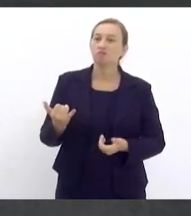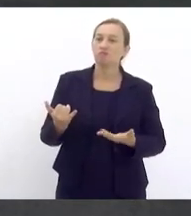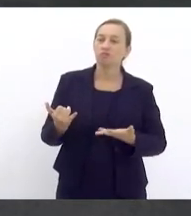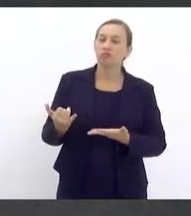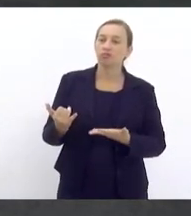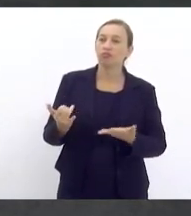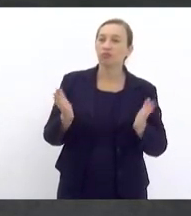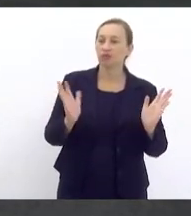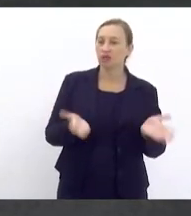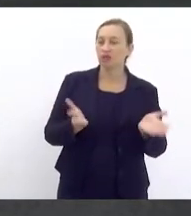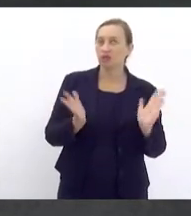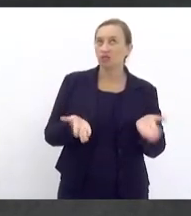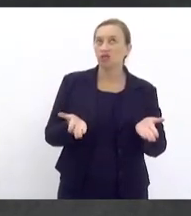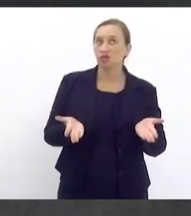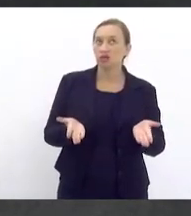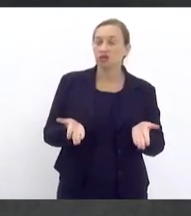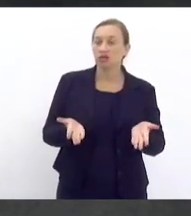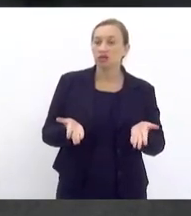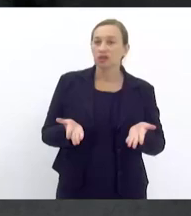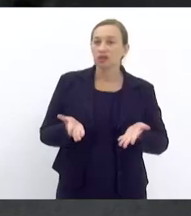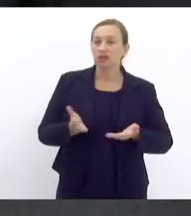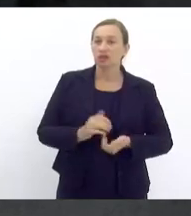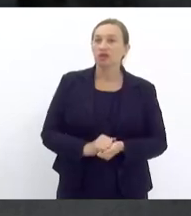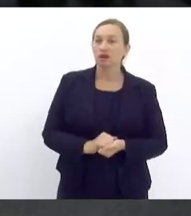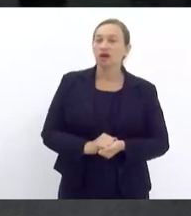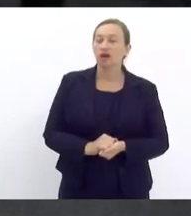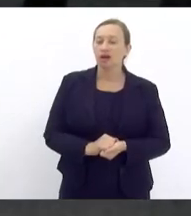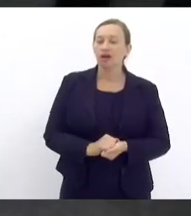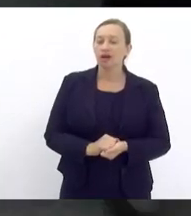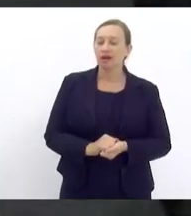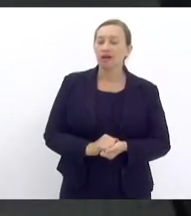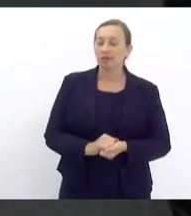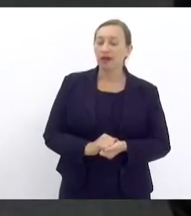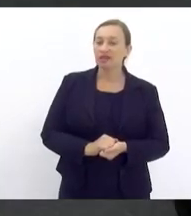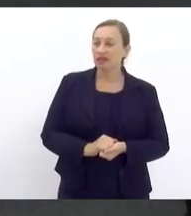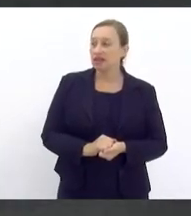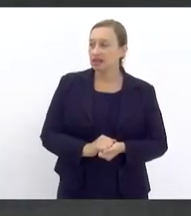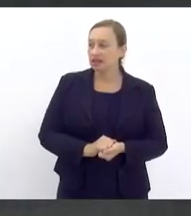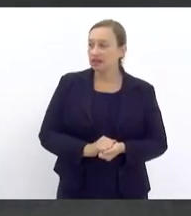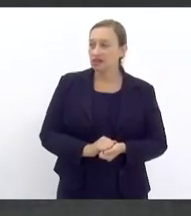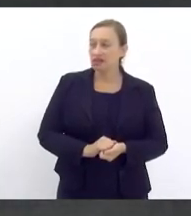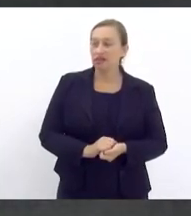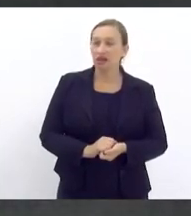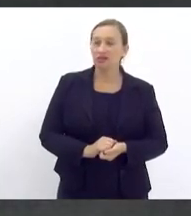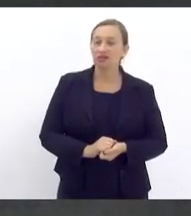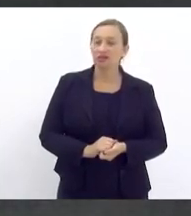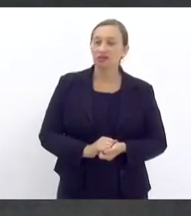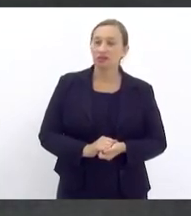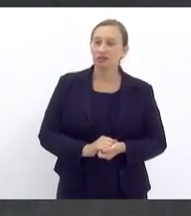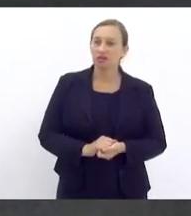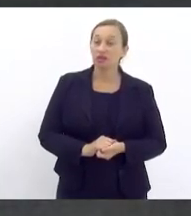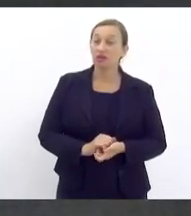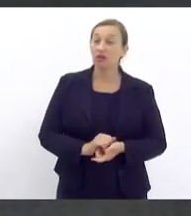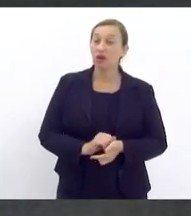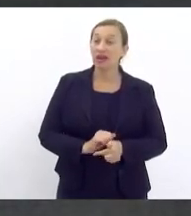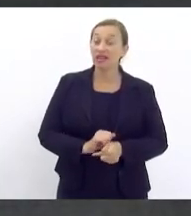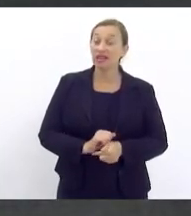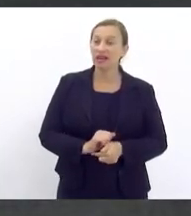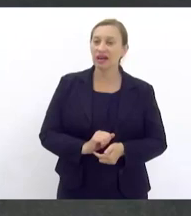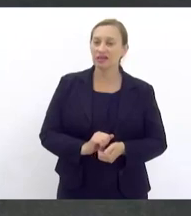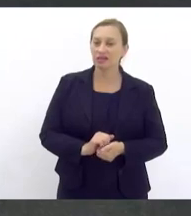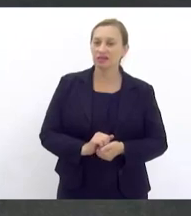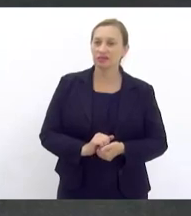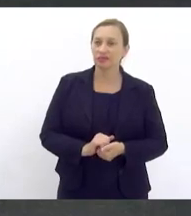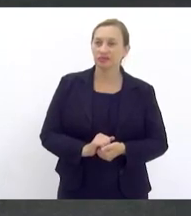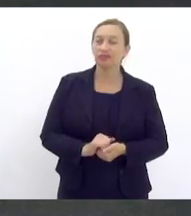nosso Presidente Vai ser lá mas agora mais oportuno ainda com vossa excelência presidindo a sessão me dirigir ao Deputado Luiz Paulo Deputado